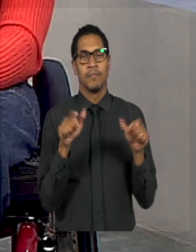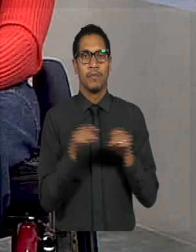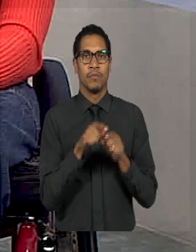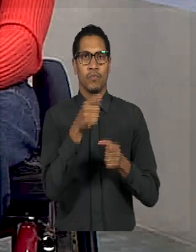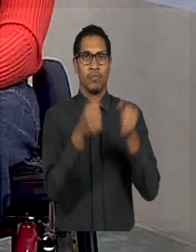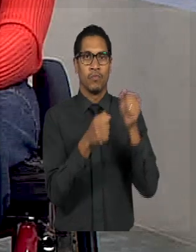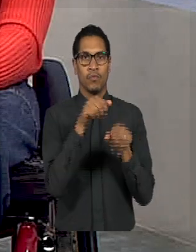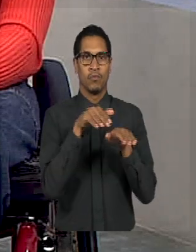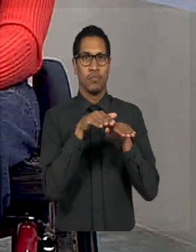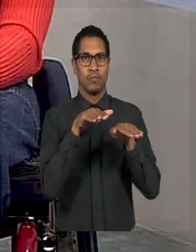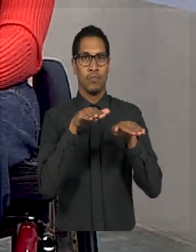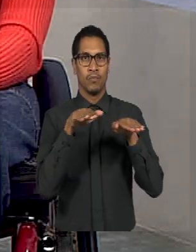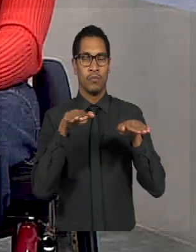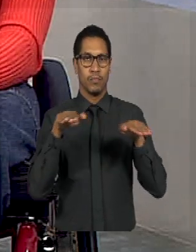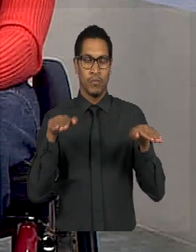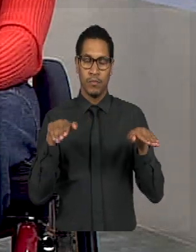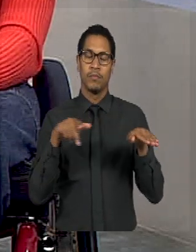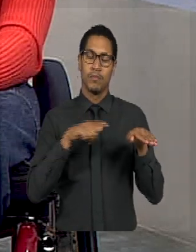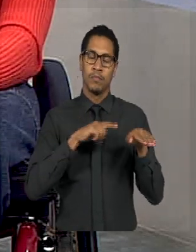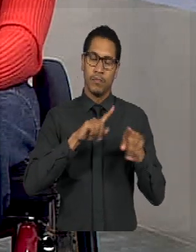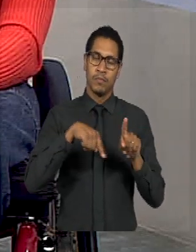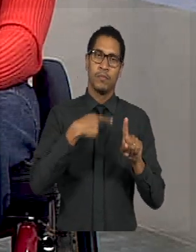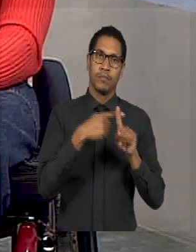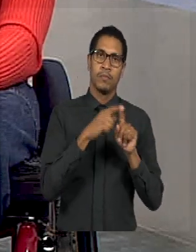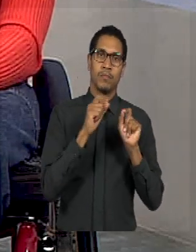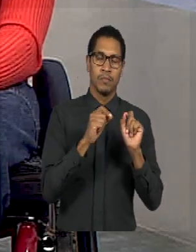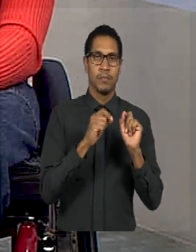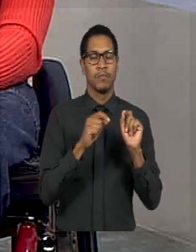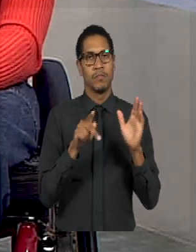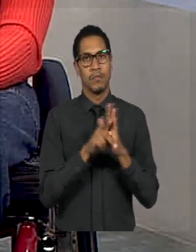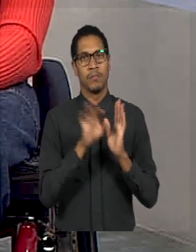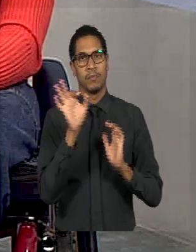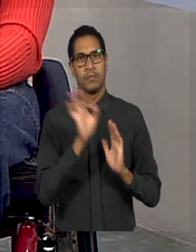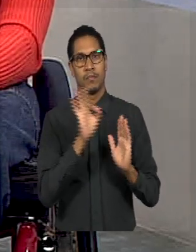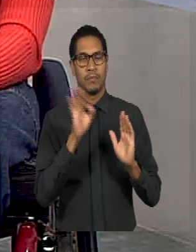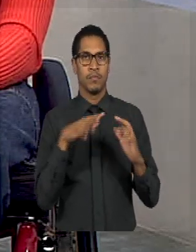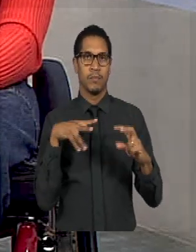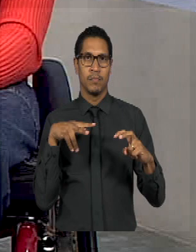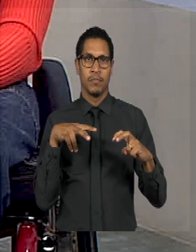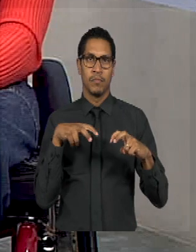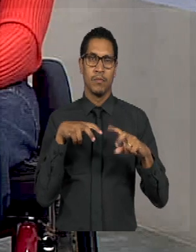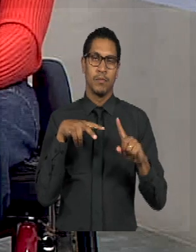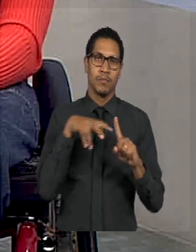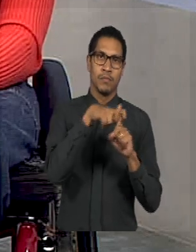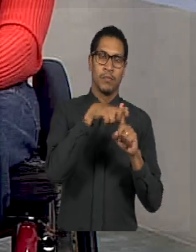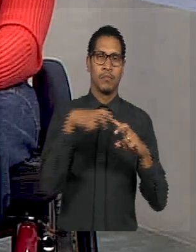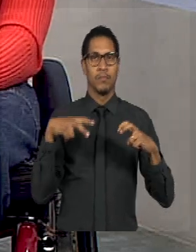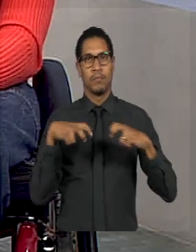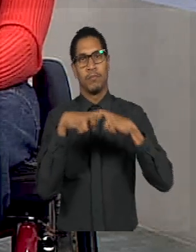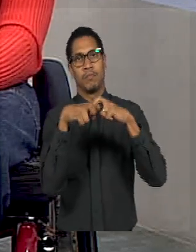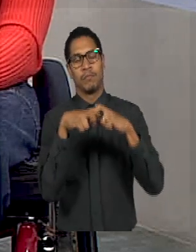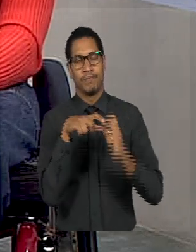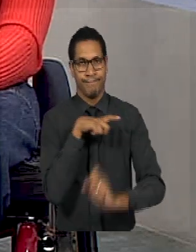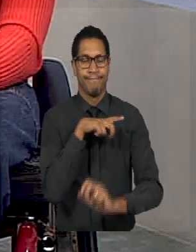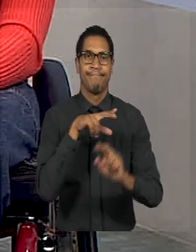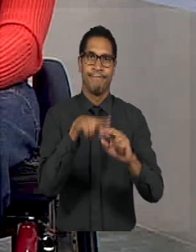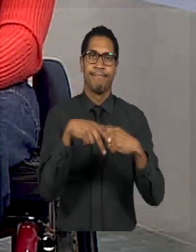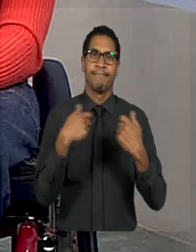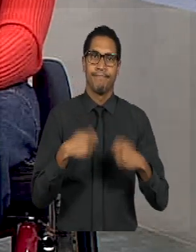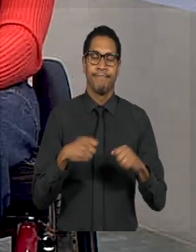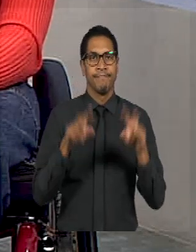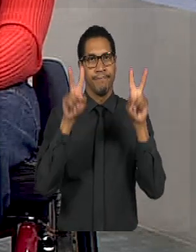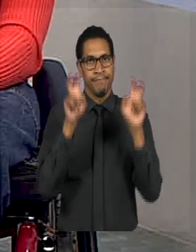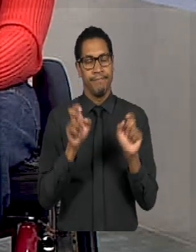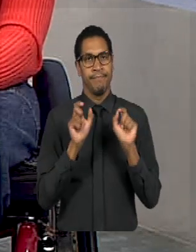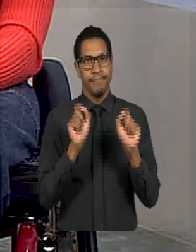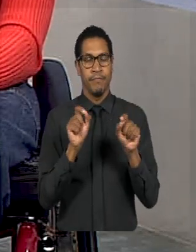aumentam consequentemente os índices de acidente no trânsito. Por isso, se faz cada vez mais necessário falar